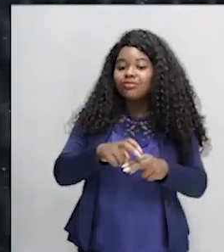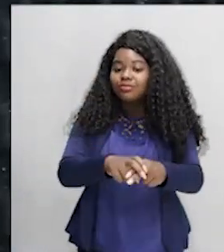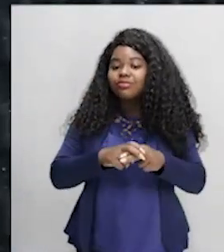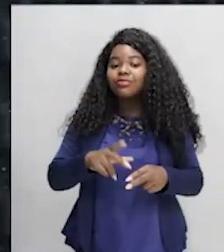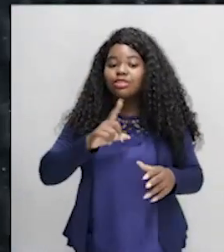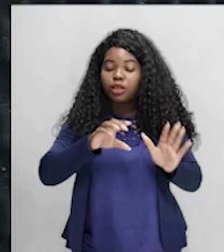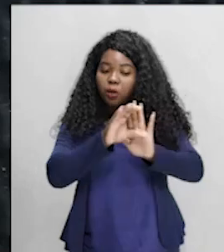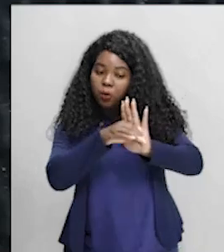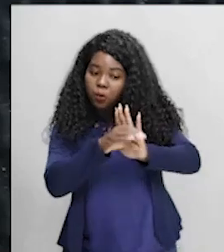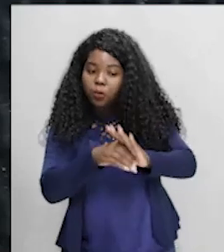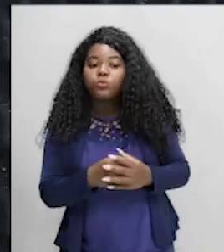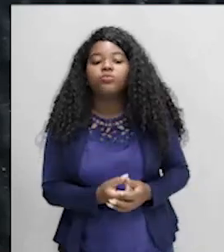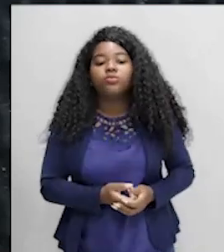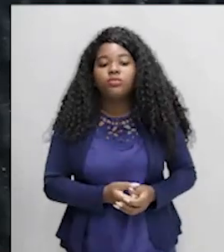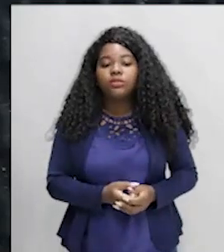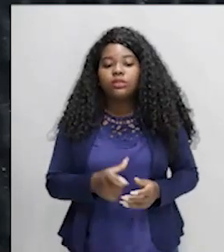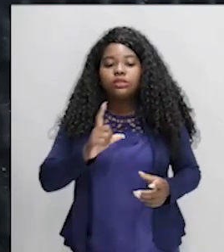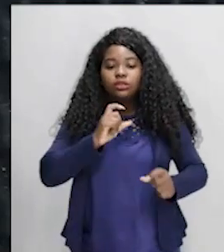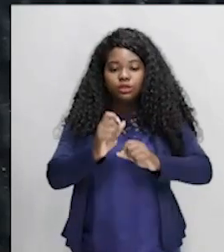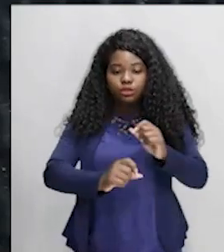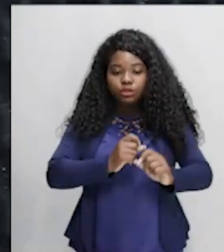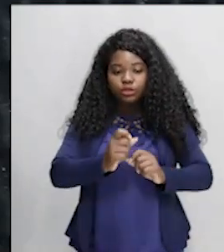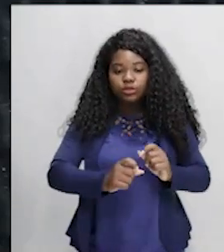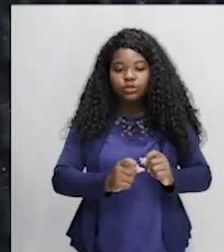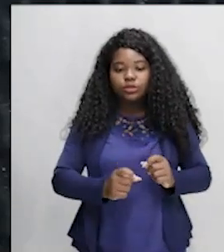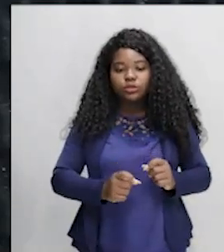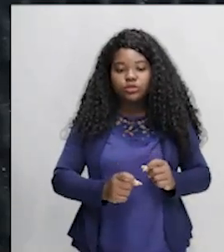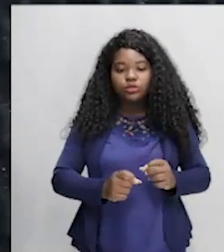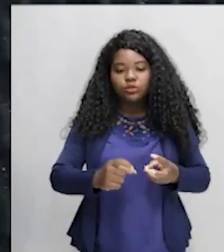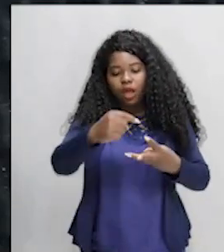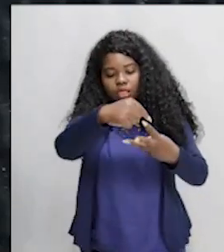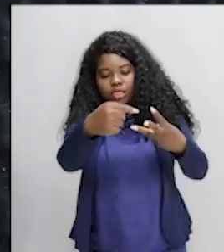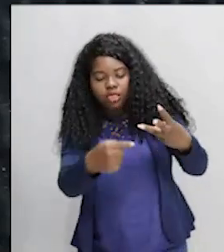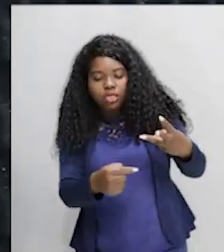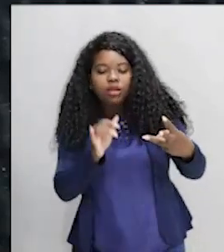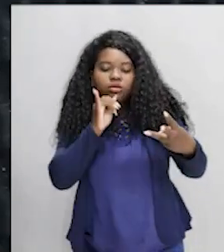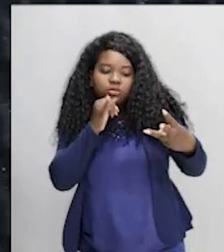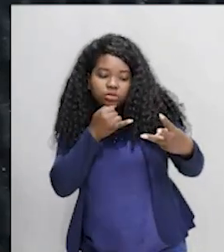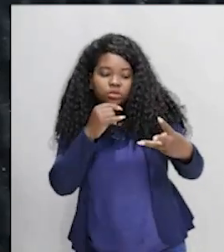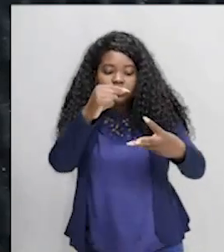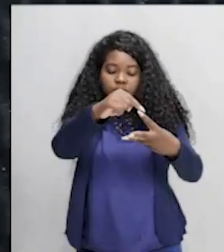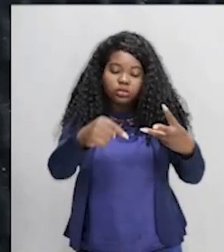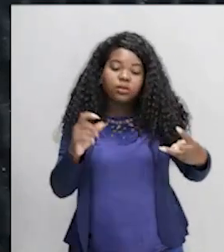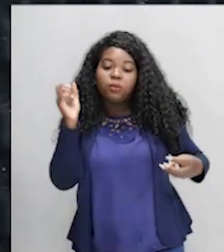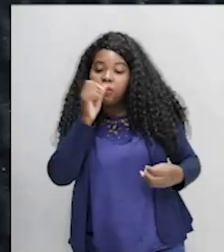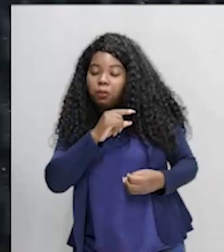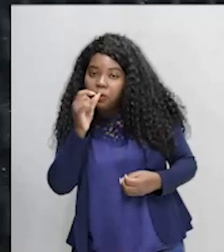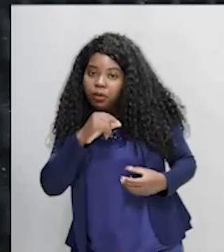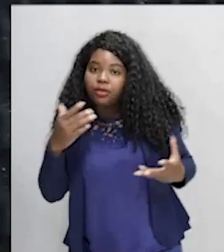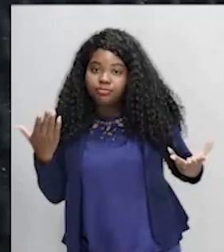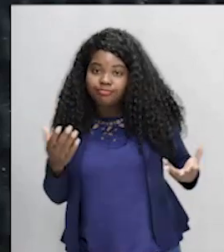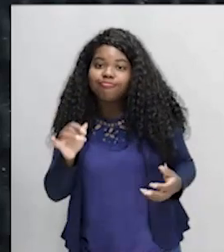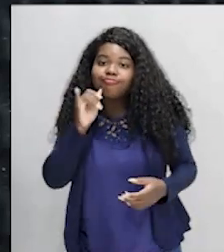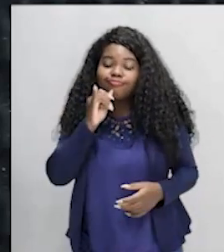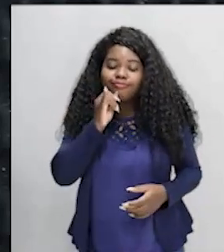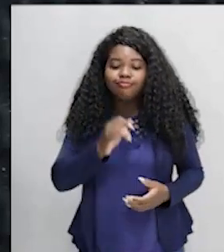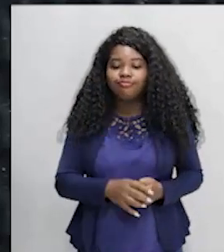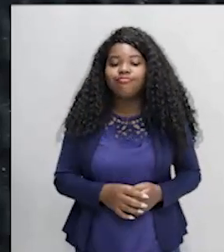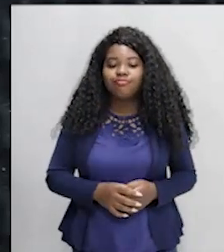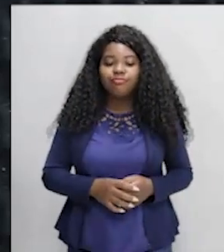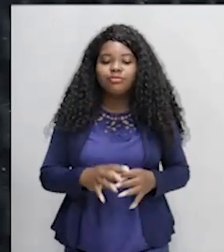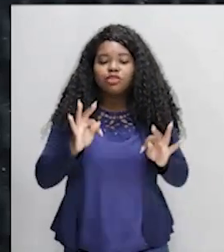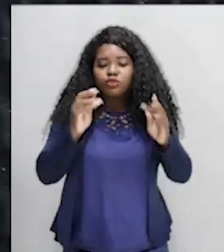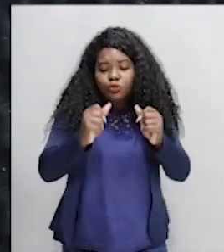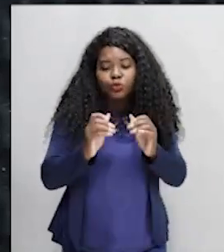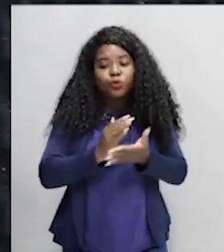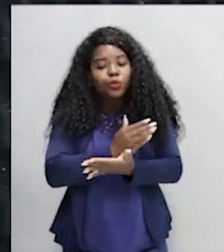Né? Lá eles faziam as tetralogias, que seriam 3 tragédias e uma comédia. Lá é formatado todos os processos de apresentação. É ali que